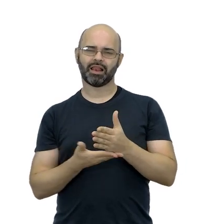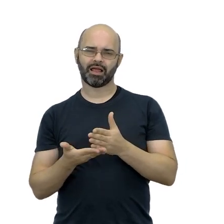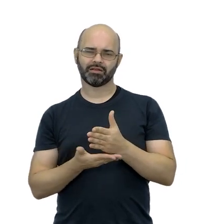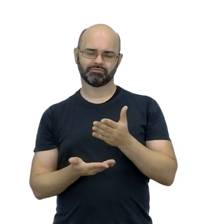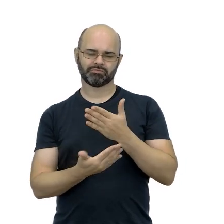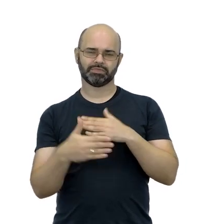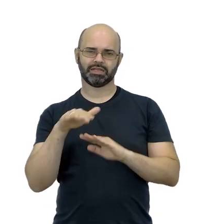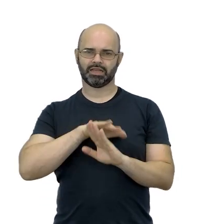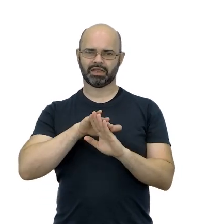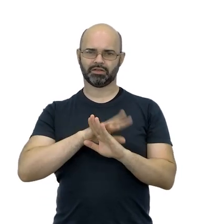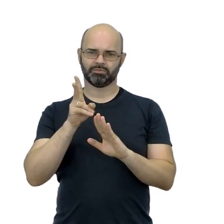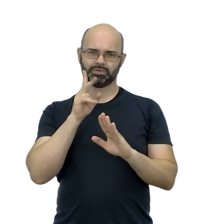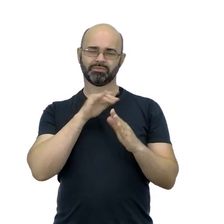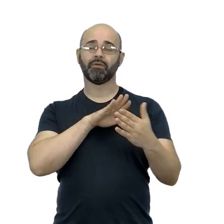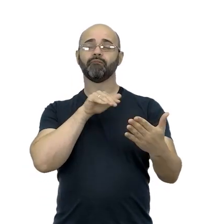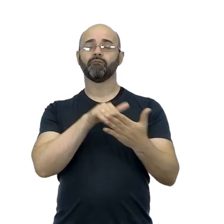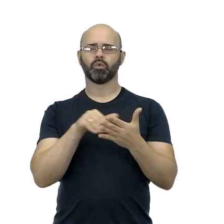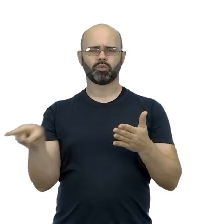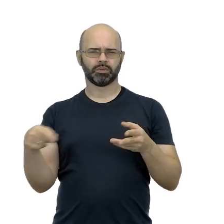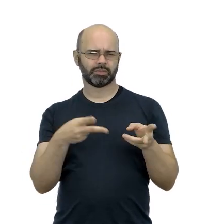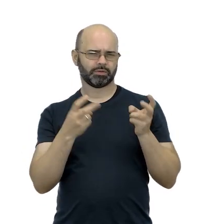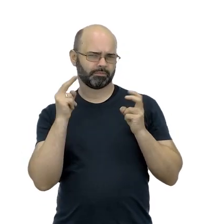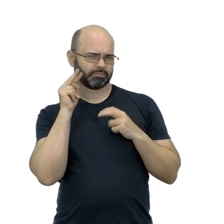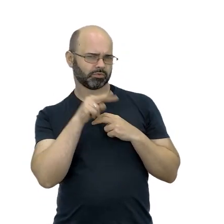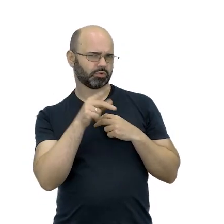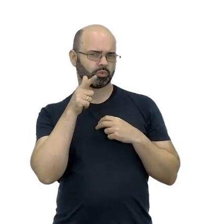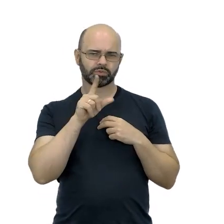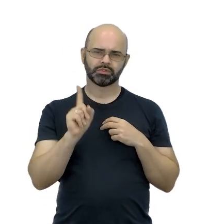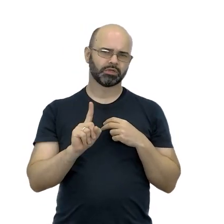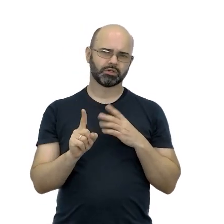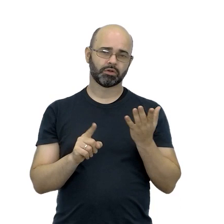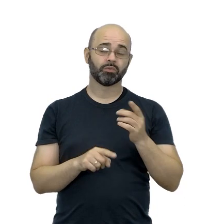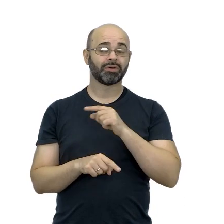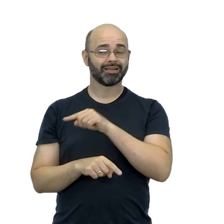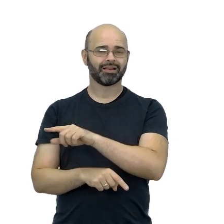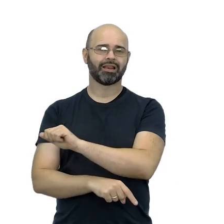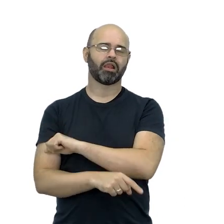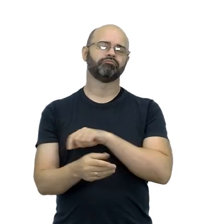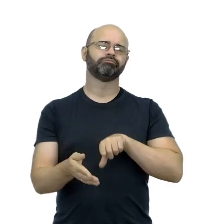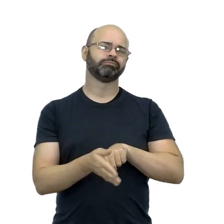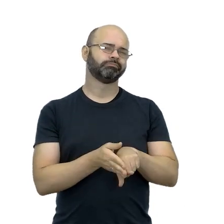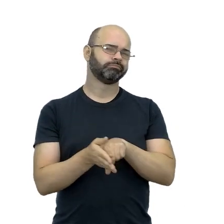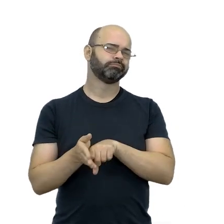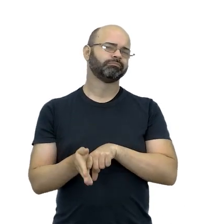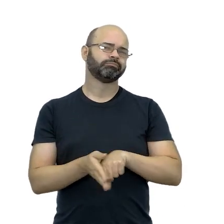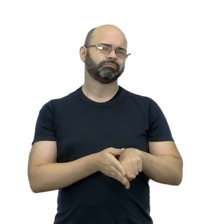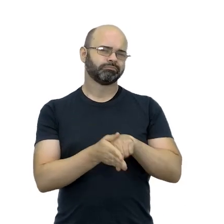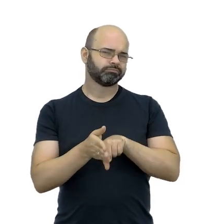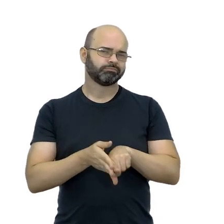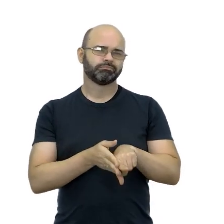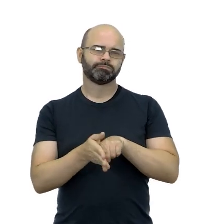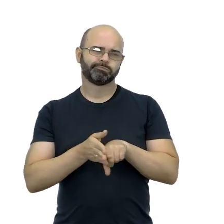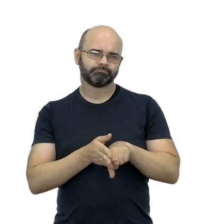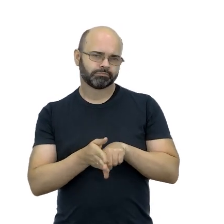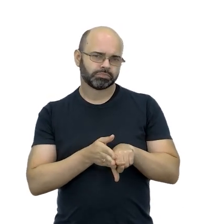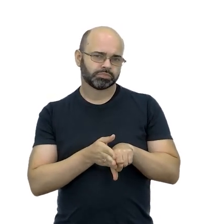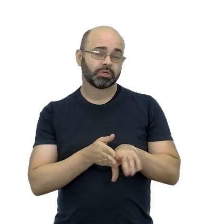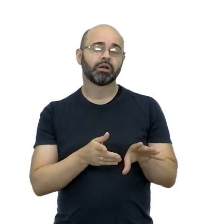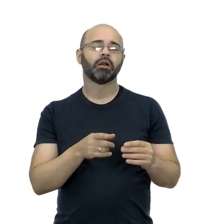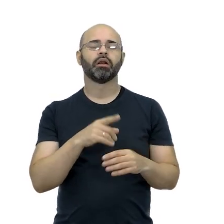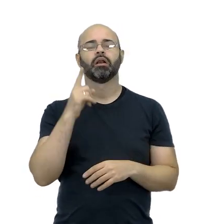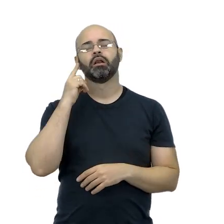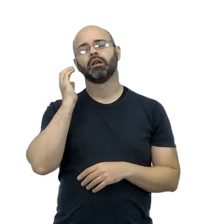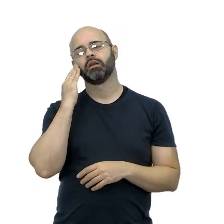conseguiu observar a parte do fundo? Tudo isso o aluno vai investigar até ele conseguir o quê? Acertar qual que é o